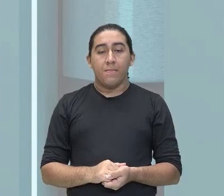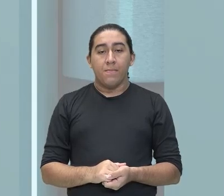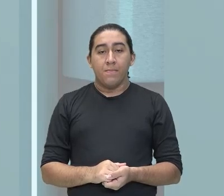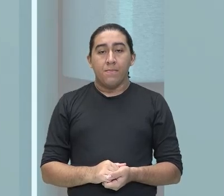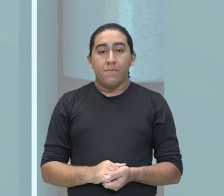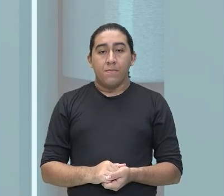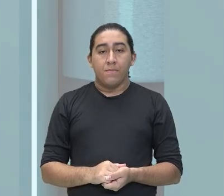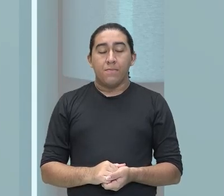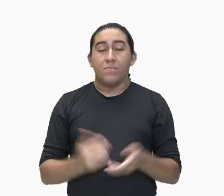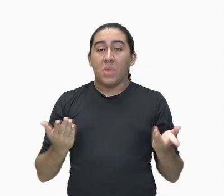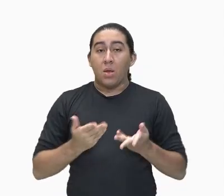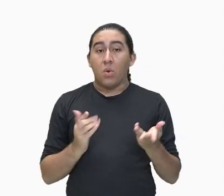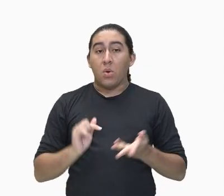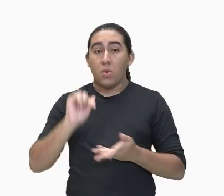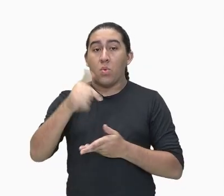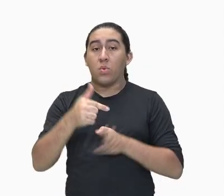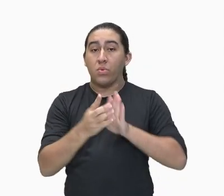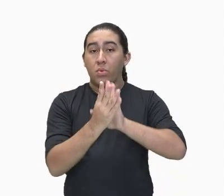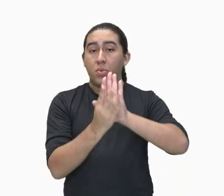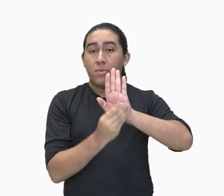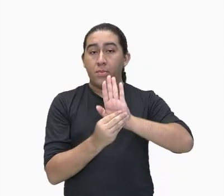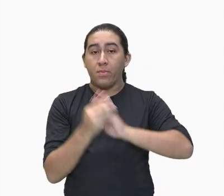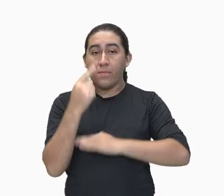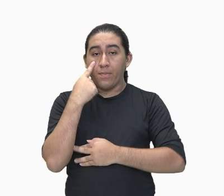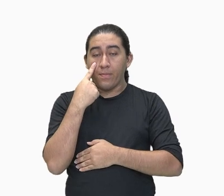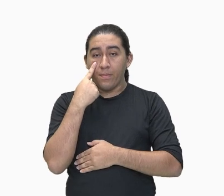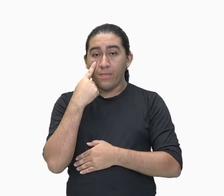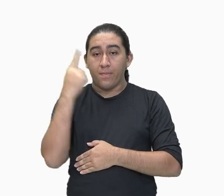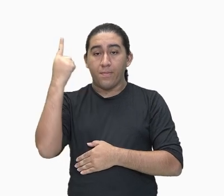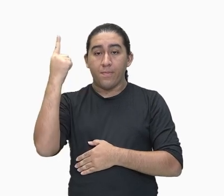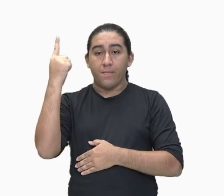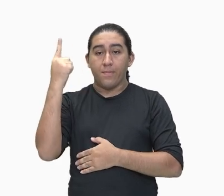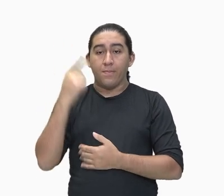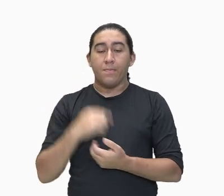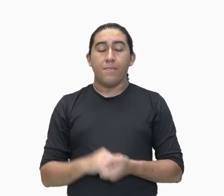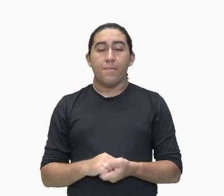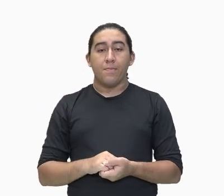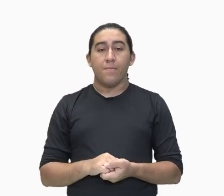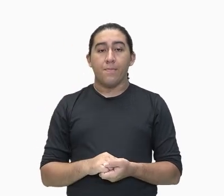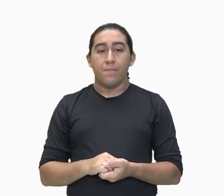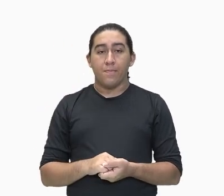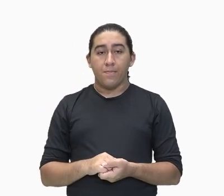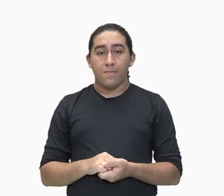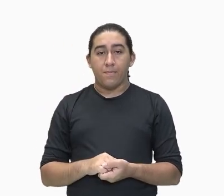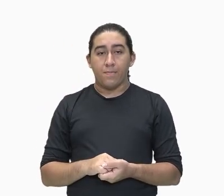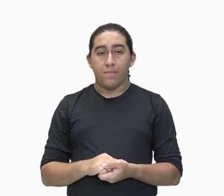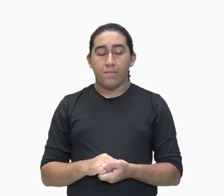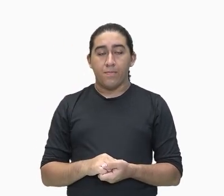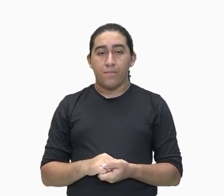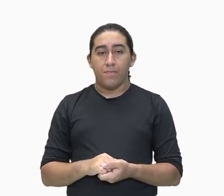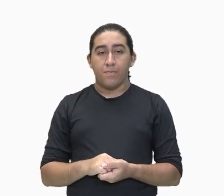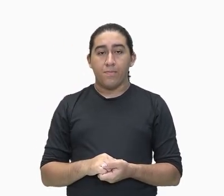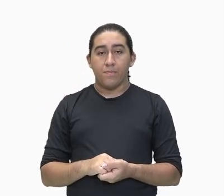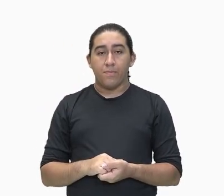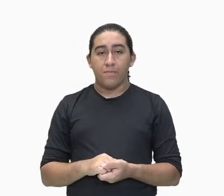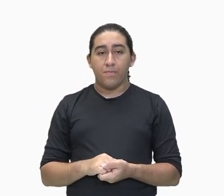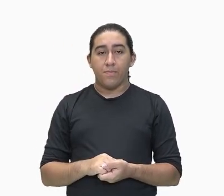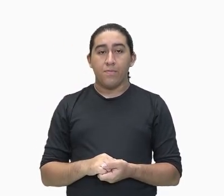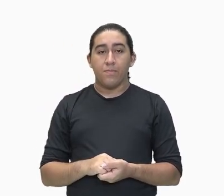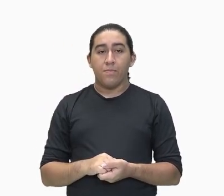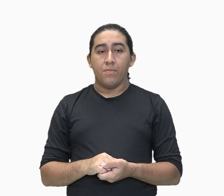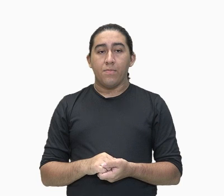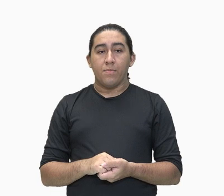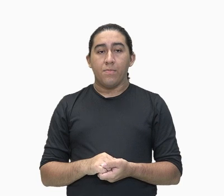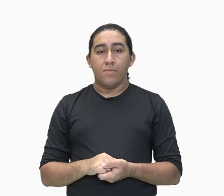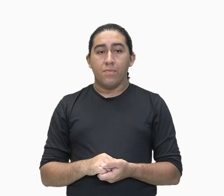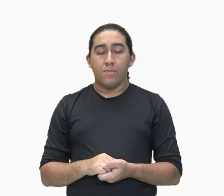agora vamos para a composição, né? Isso aí. Então, a composição, derivação, agora a